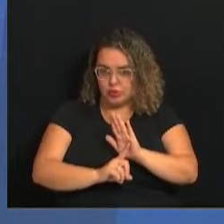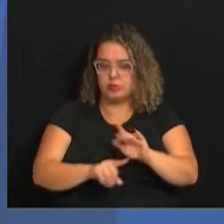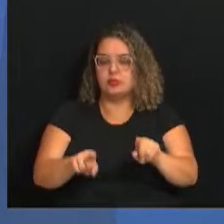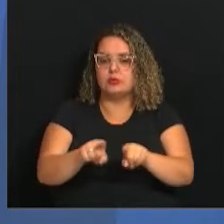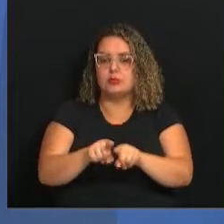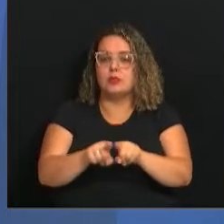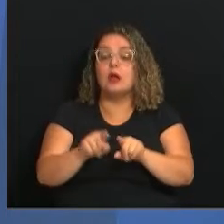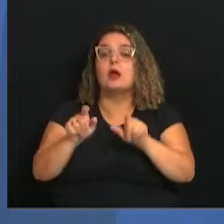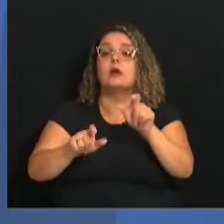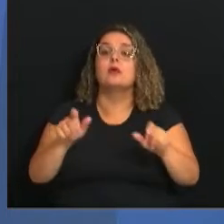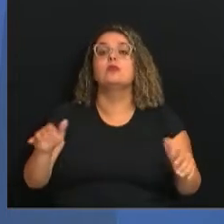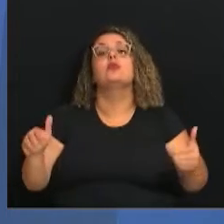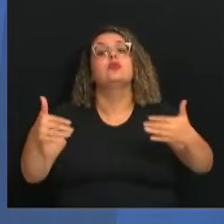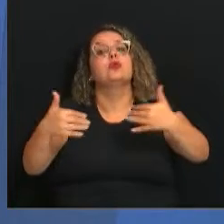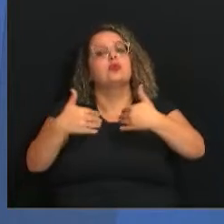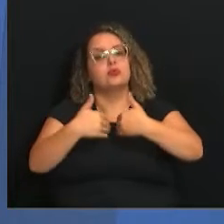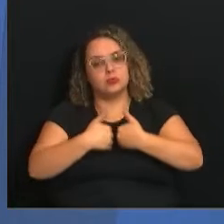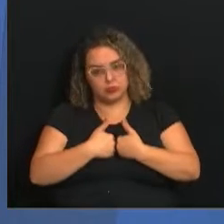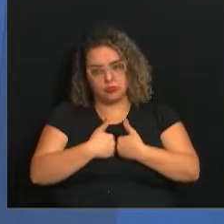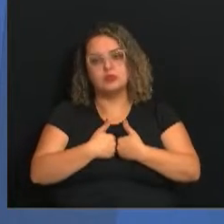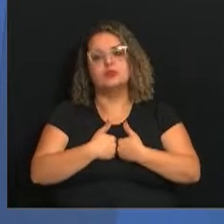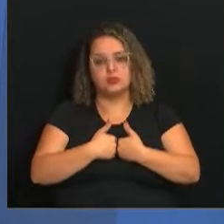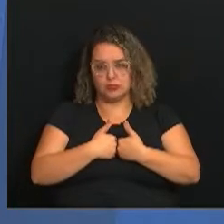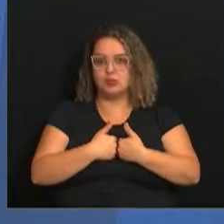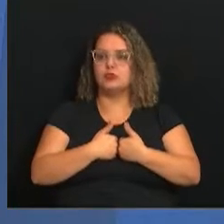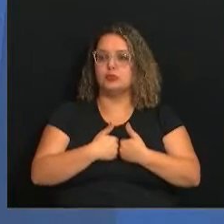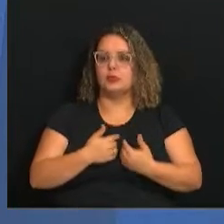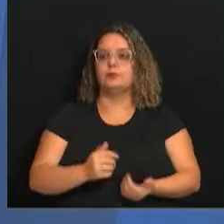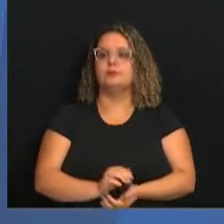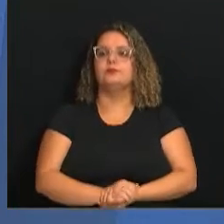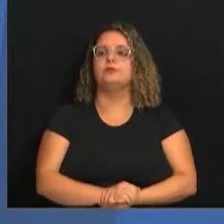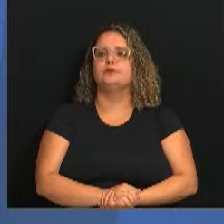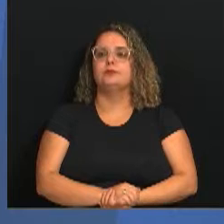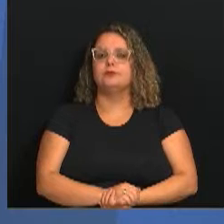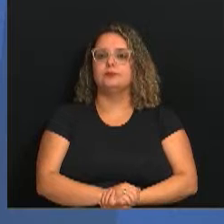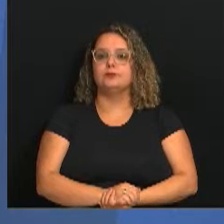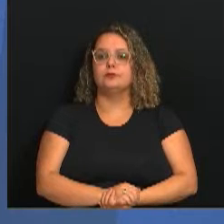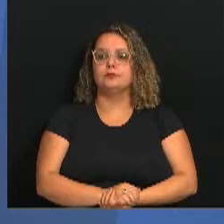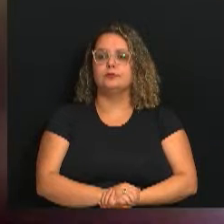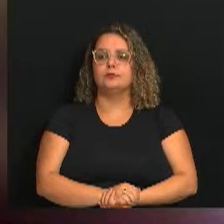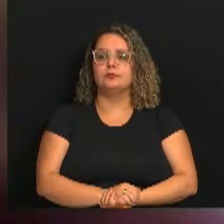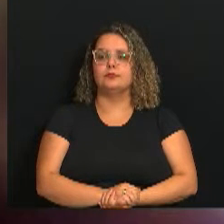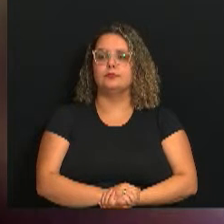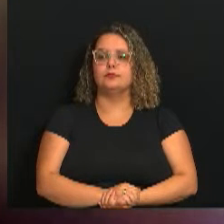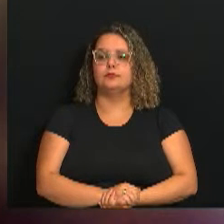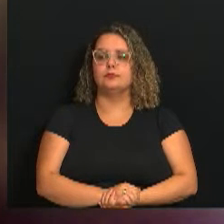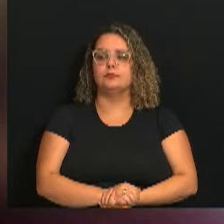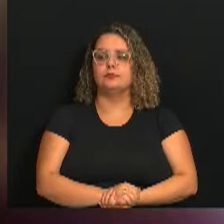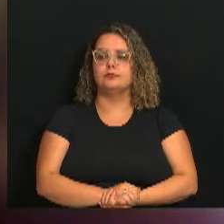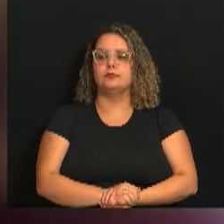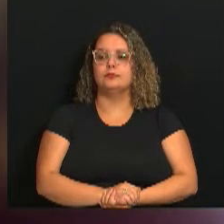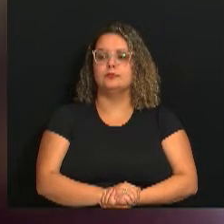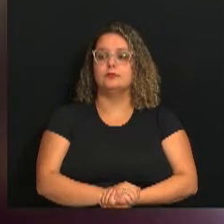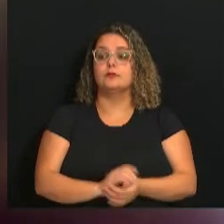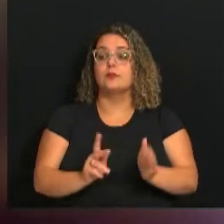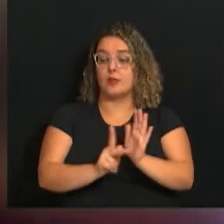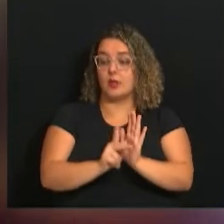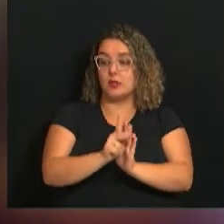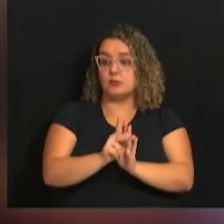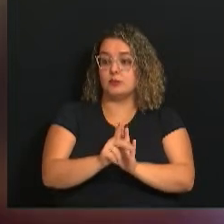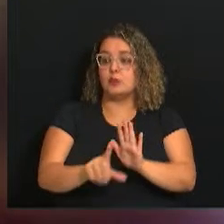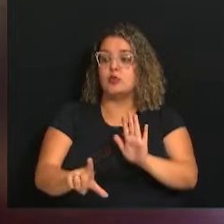Legislativo, até porque ontem nós tivemos a 15ª reunião extraordinária. Então, Mirna, seja bem-vinda e boa tarde. Boa